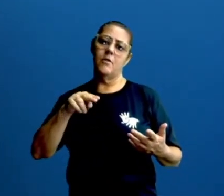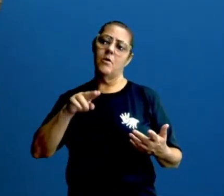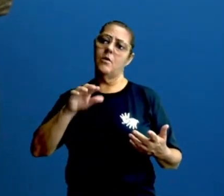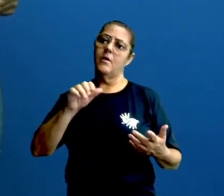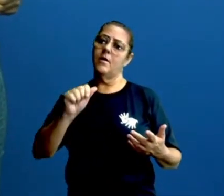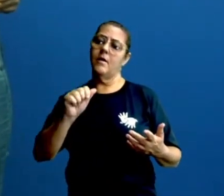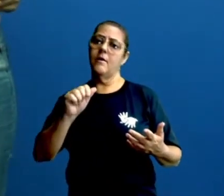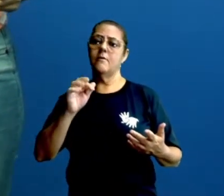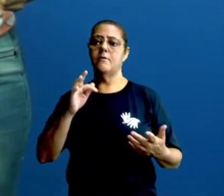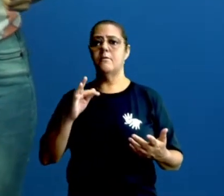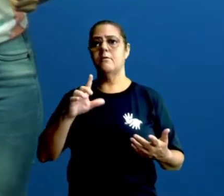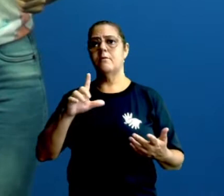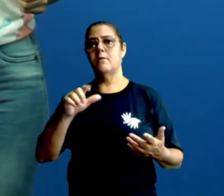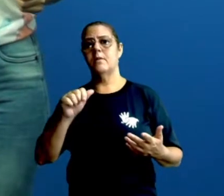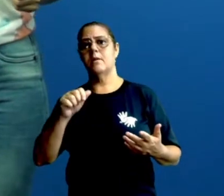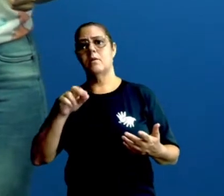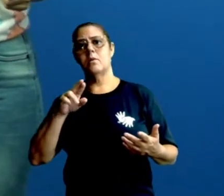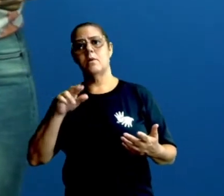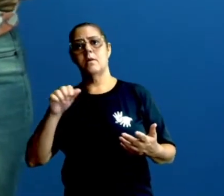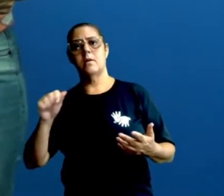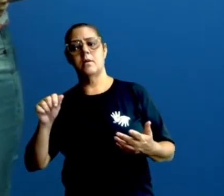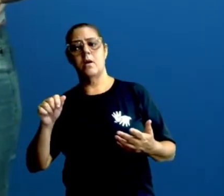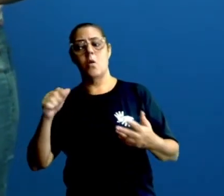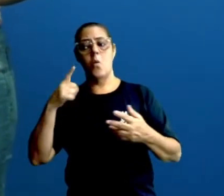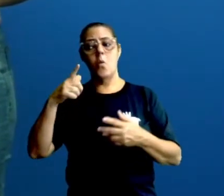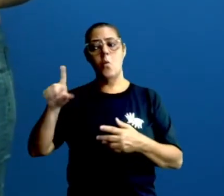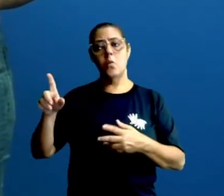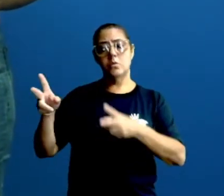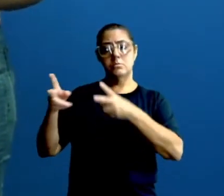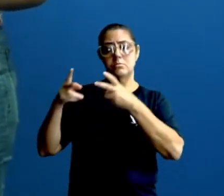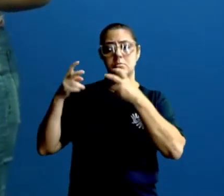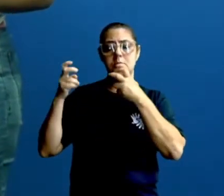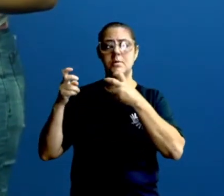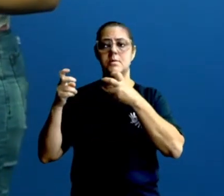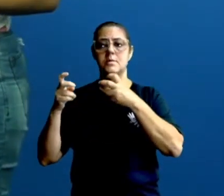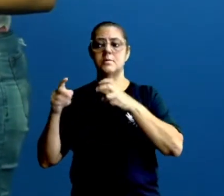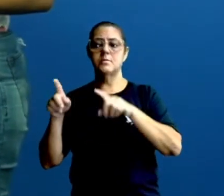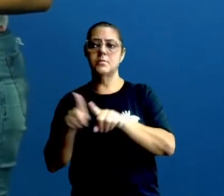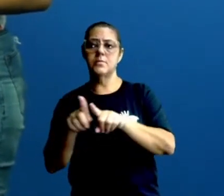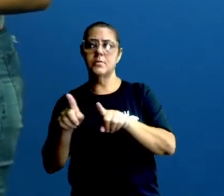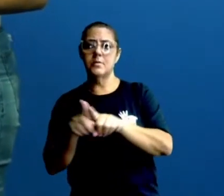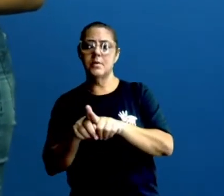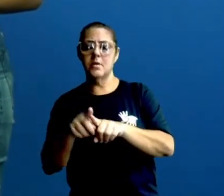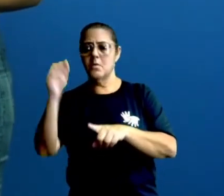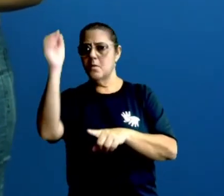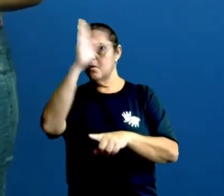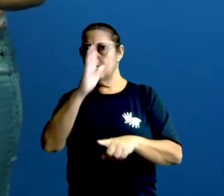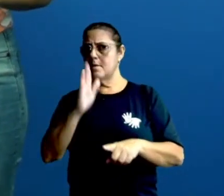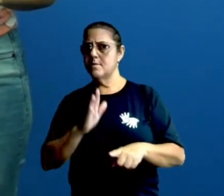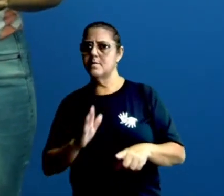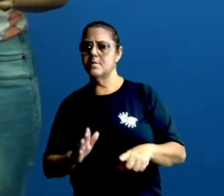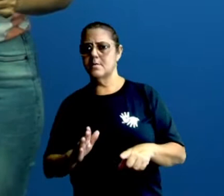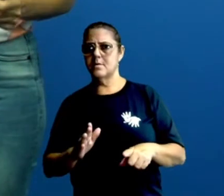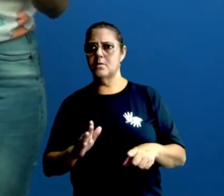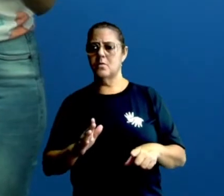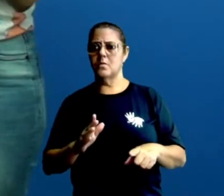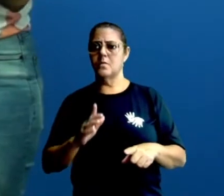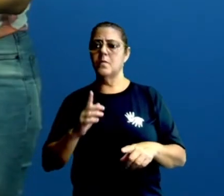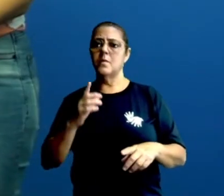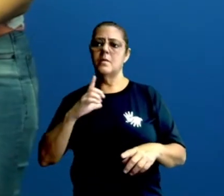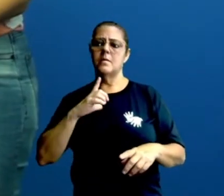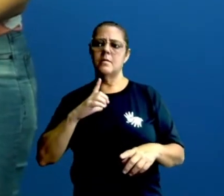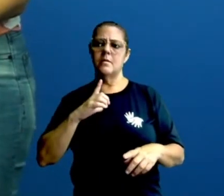mas posteriormente outros elementos vão contribuir para que o Brasil, durante o período